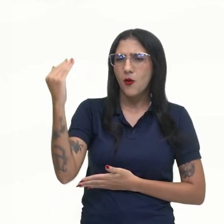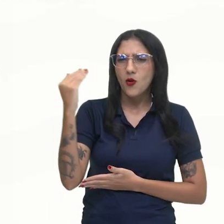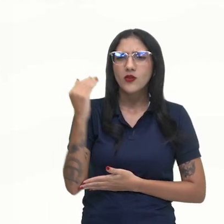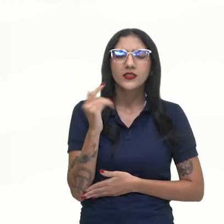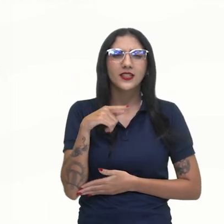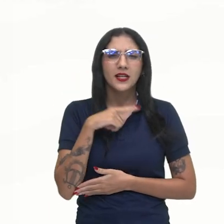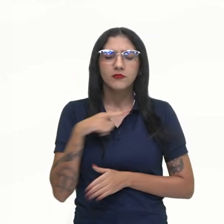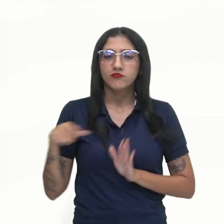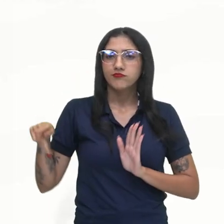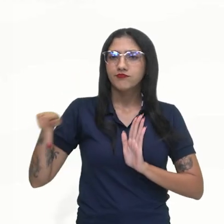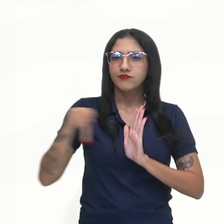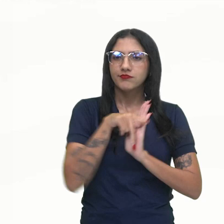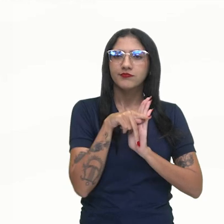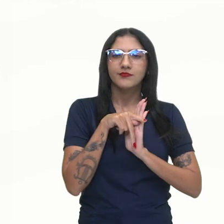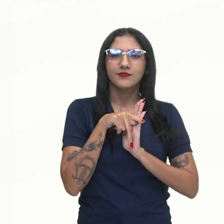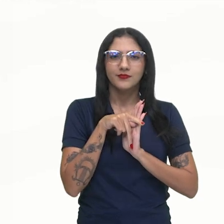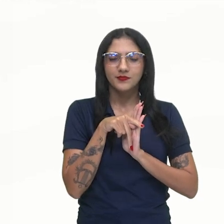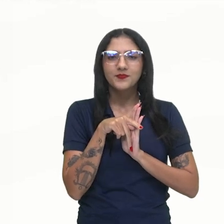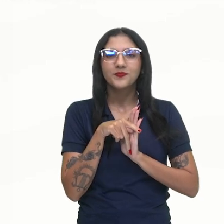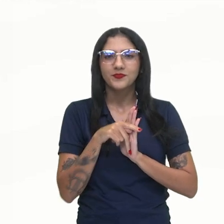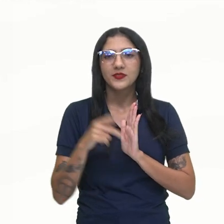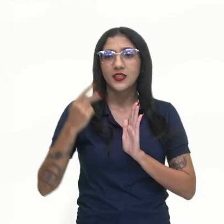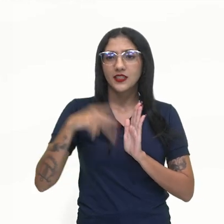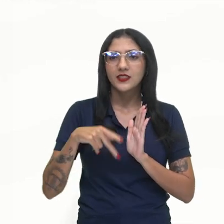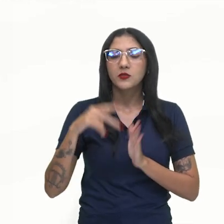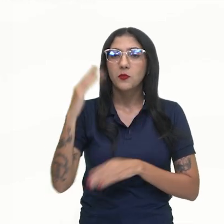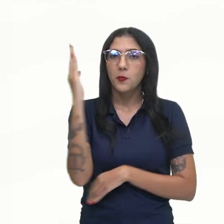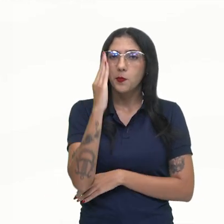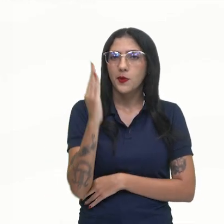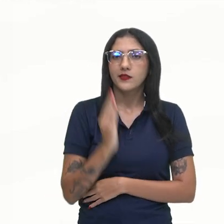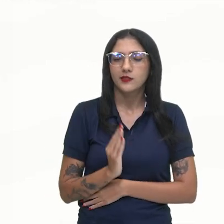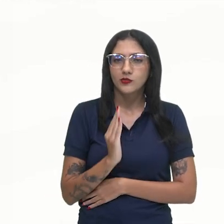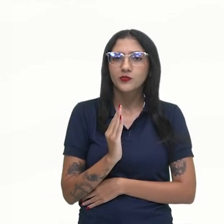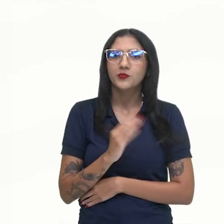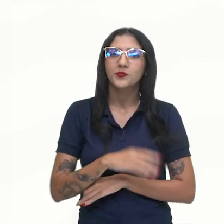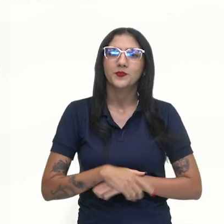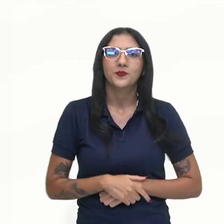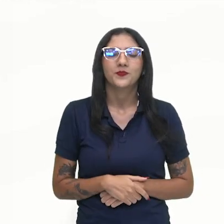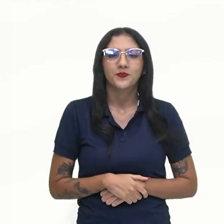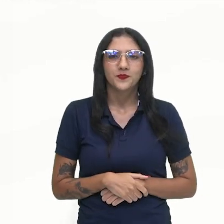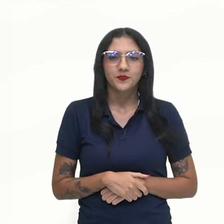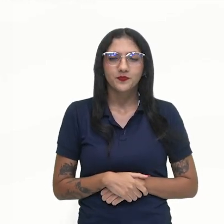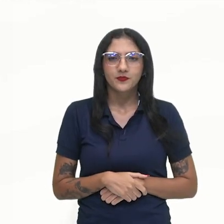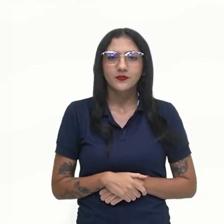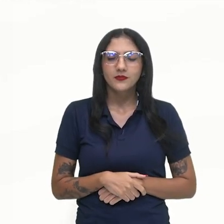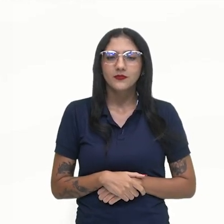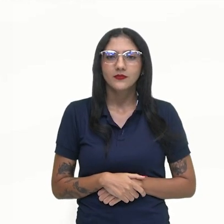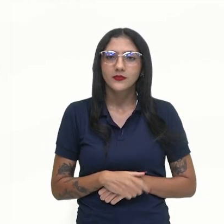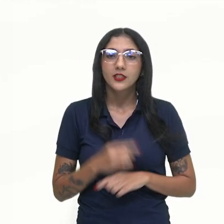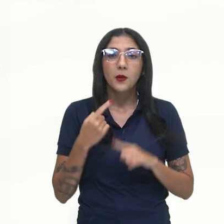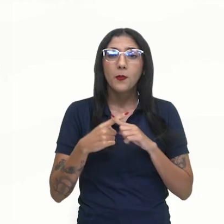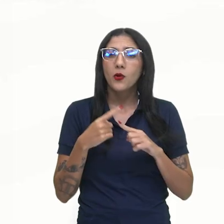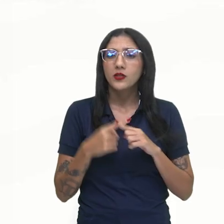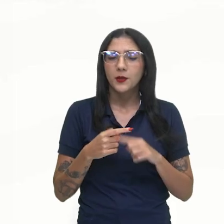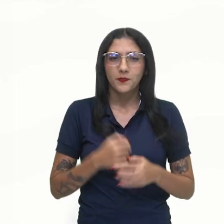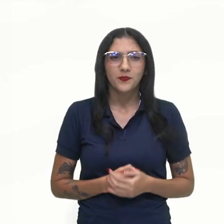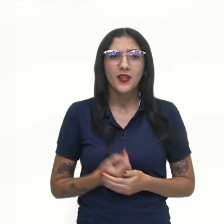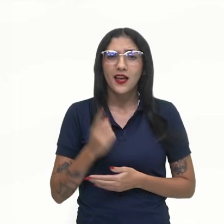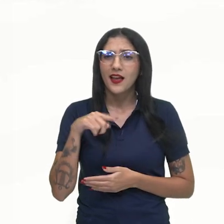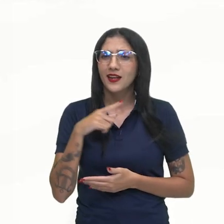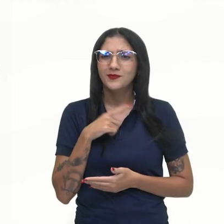mais nacional da cozinha brasileira, porque ela é